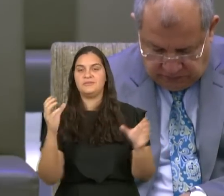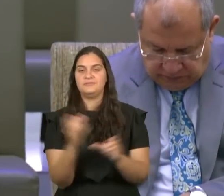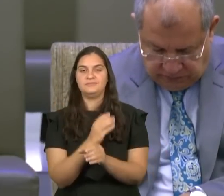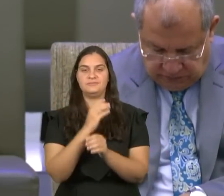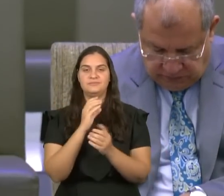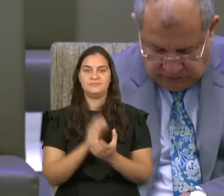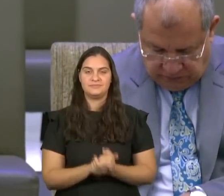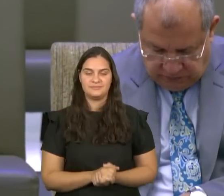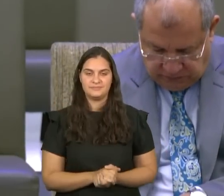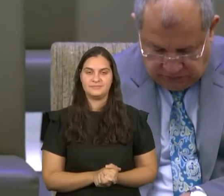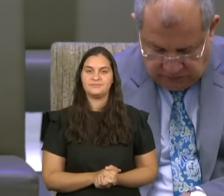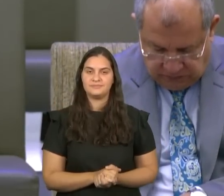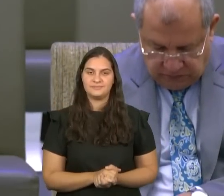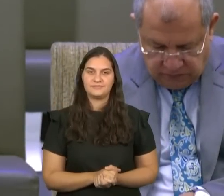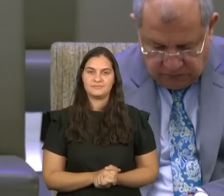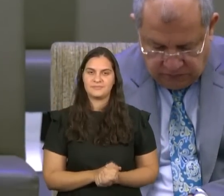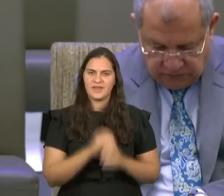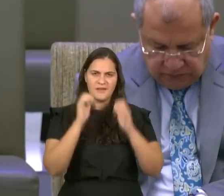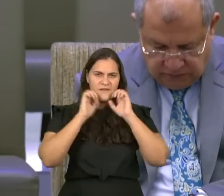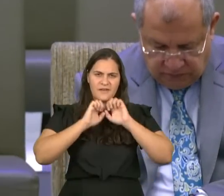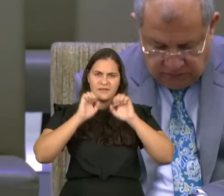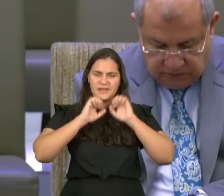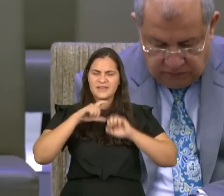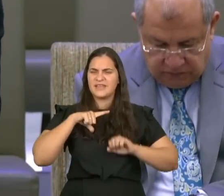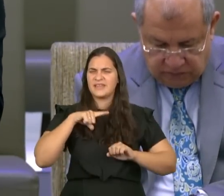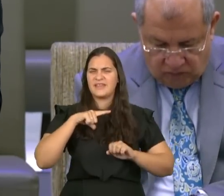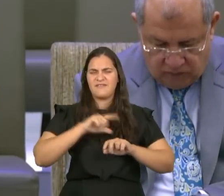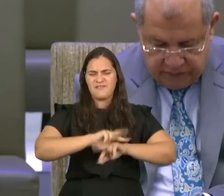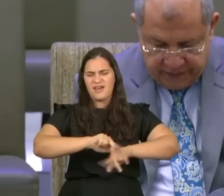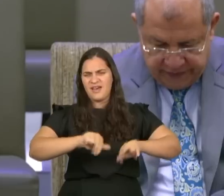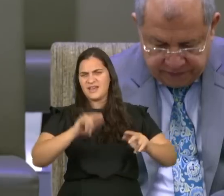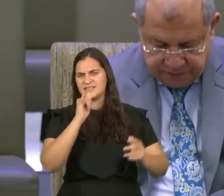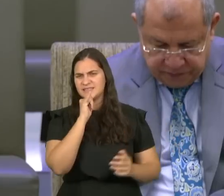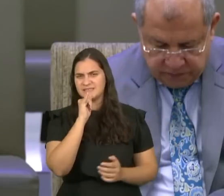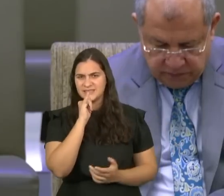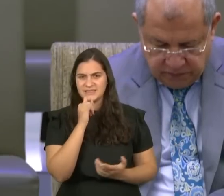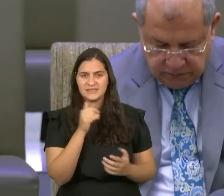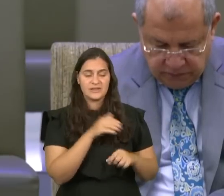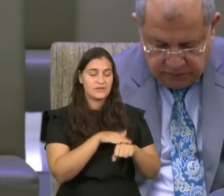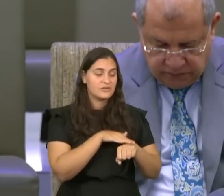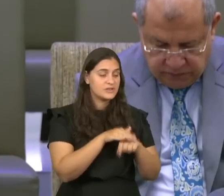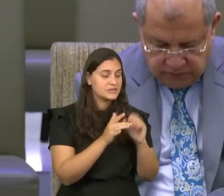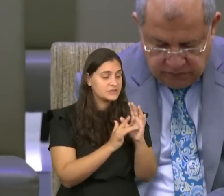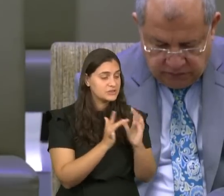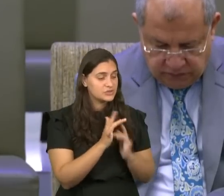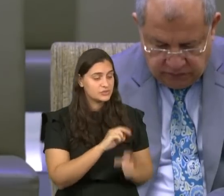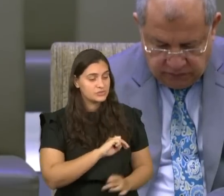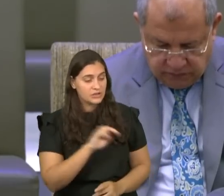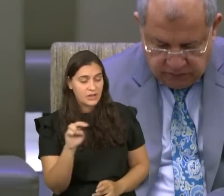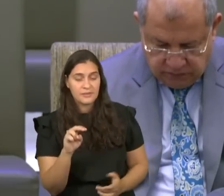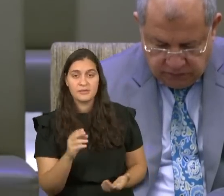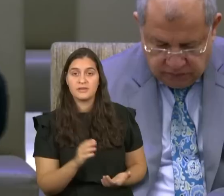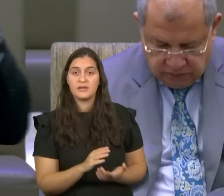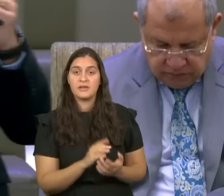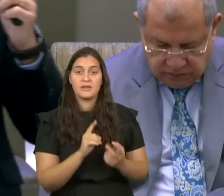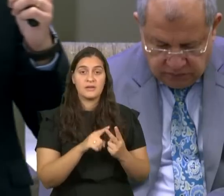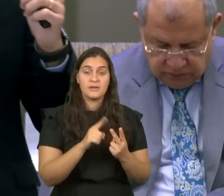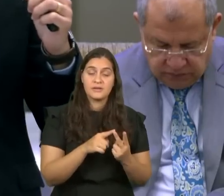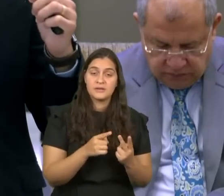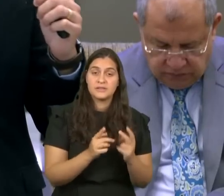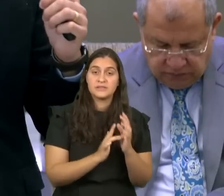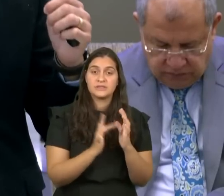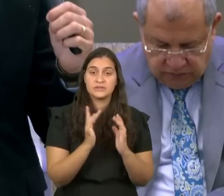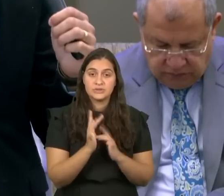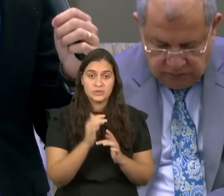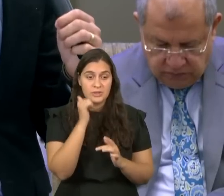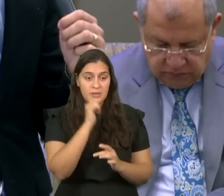Evangelhos elenco vários diálogos diálogo de Jesus com Nicodemos o diálogo de Jesus com